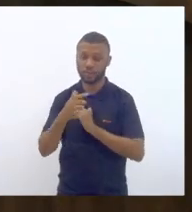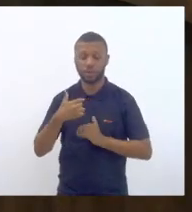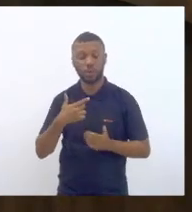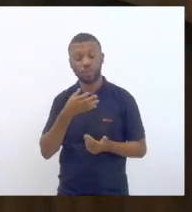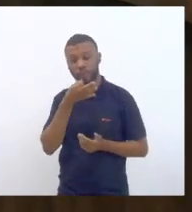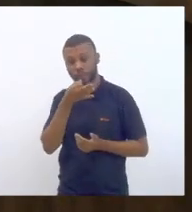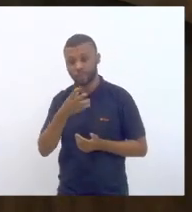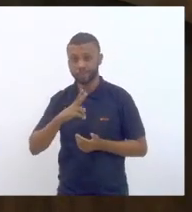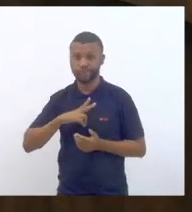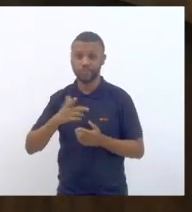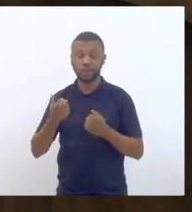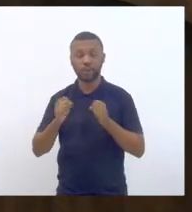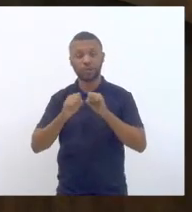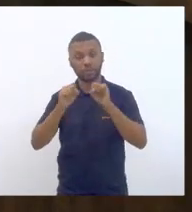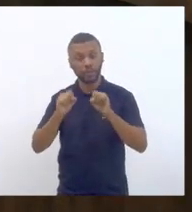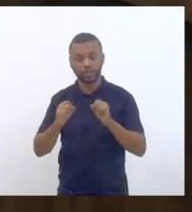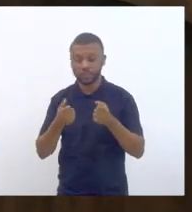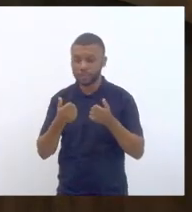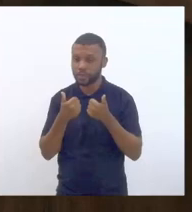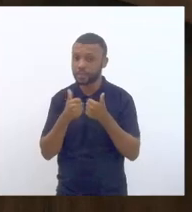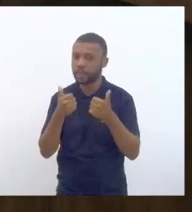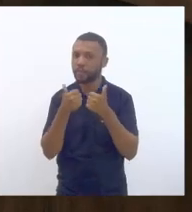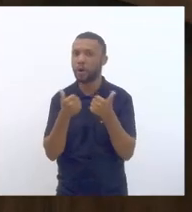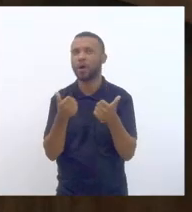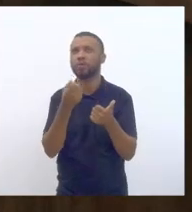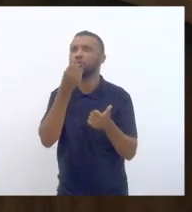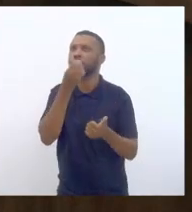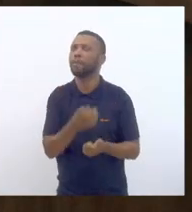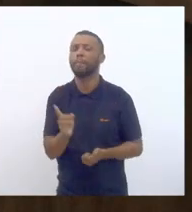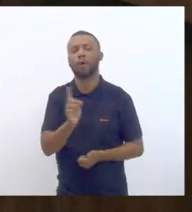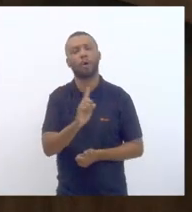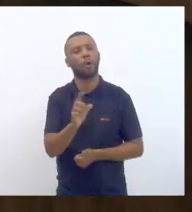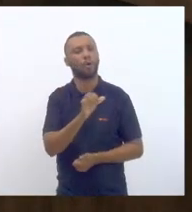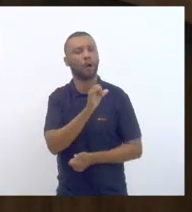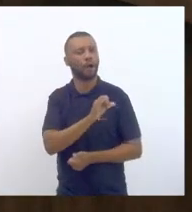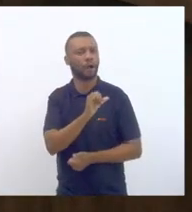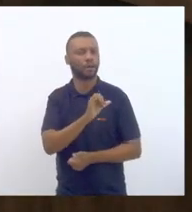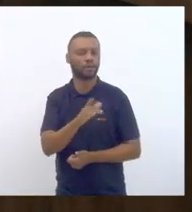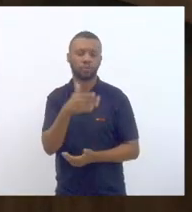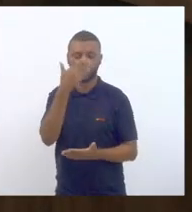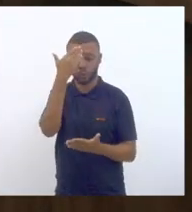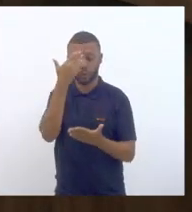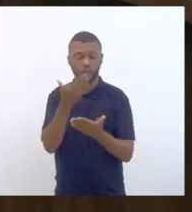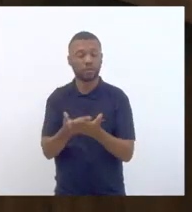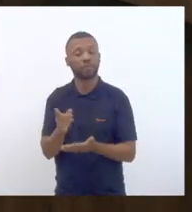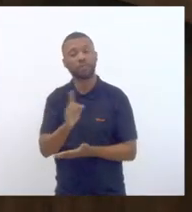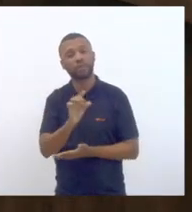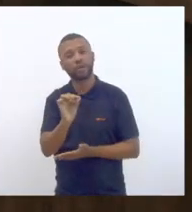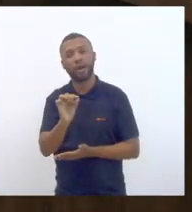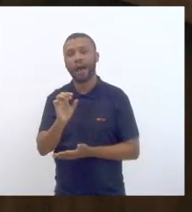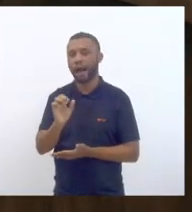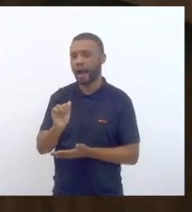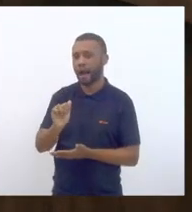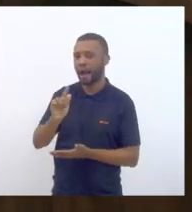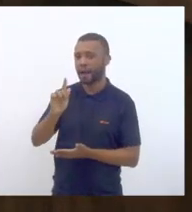particularmente, acho que o sistema de transporte não está legal no Rio de Janeiro. Então, eu não acho que a Agetrans